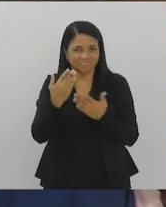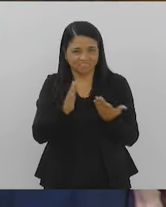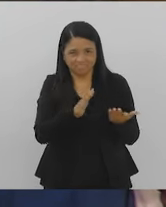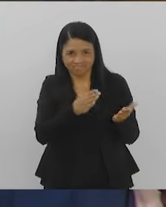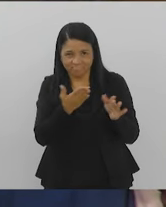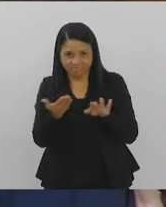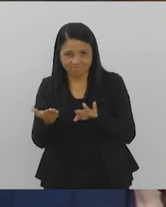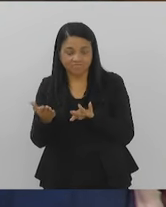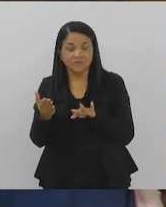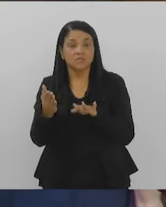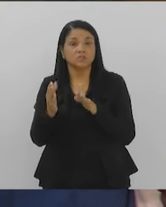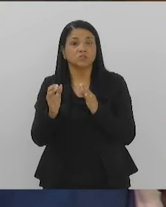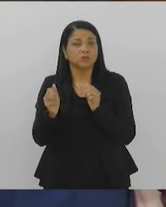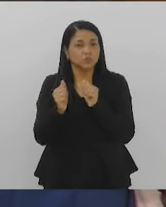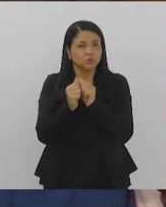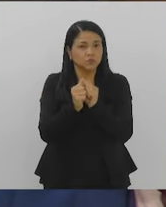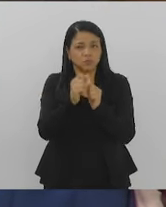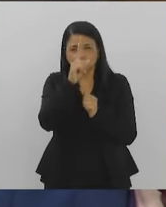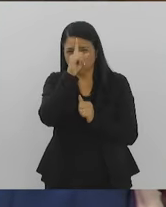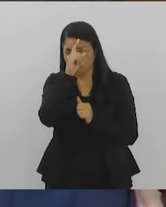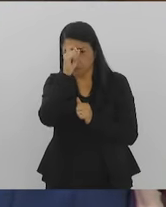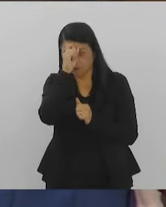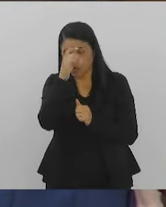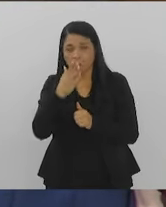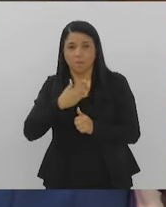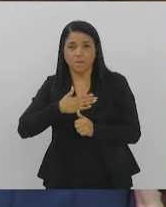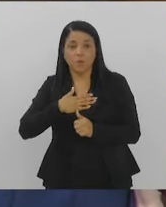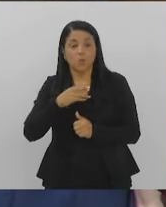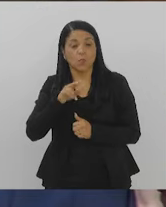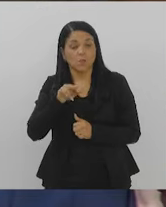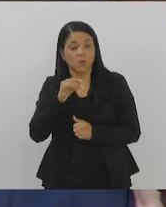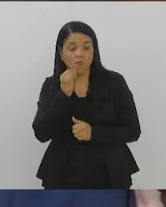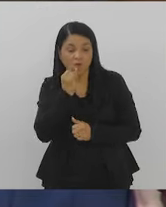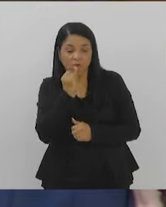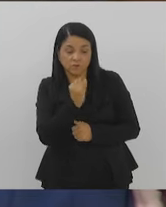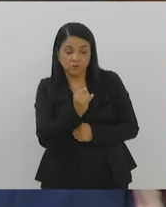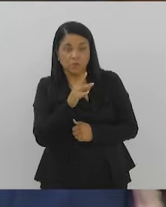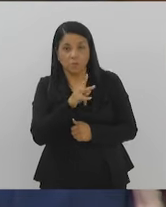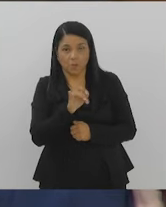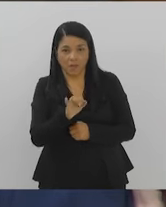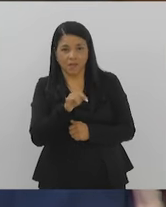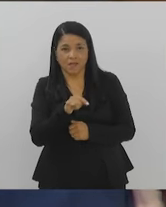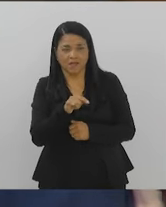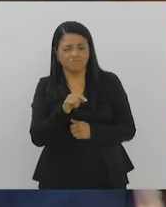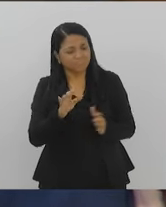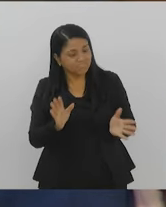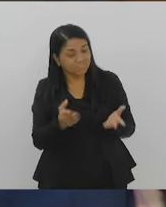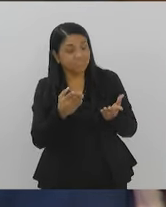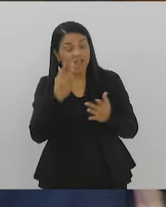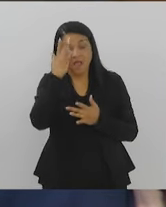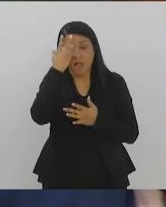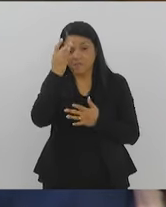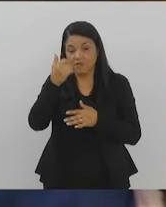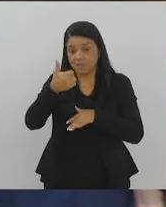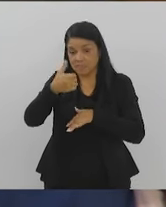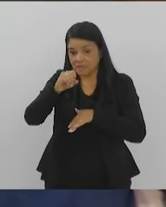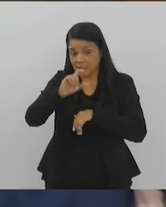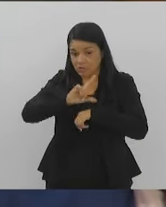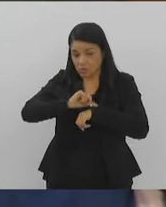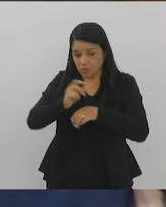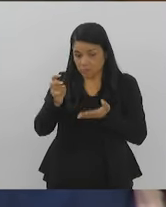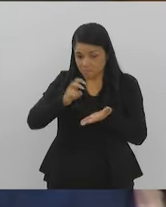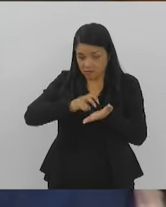no hospital com ele, e meu irmão disse a ele, para animá-lo: pai, amanhã às 10 horas estaremos